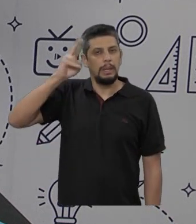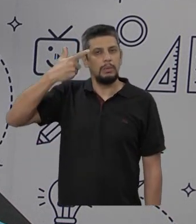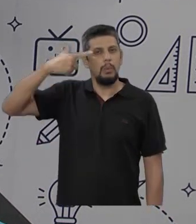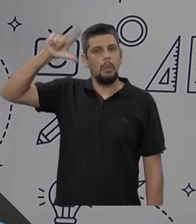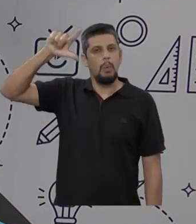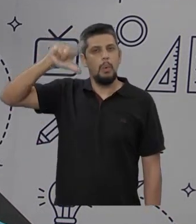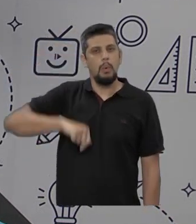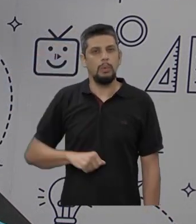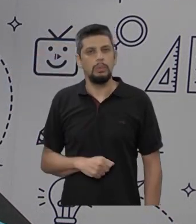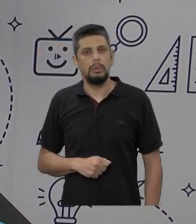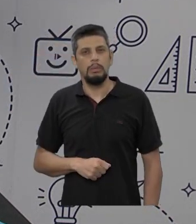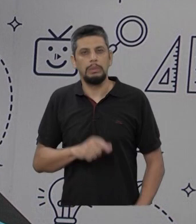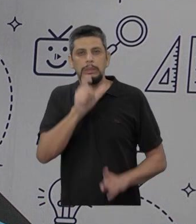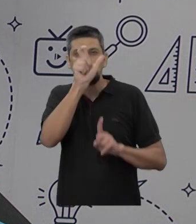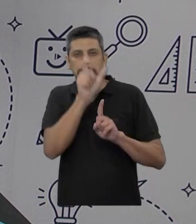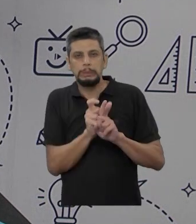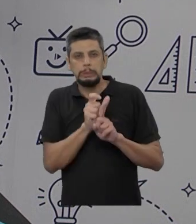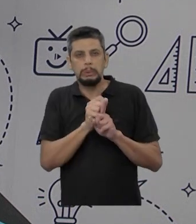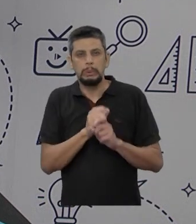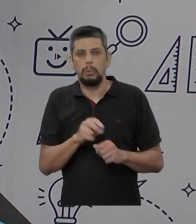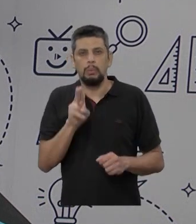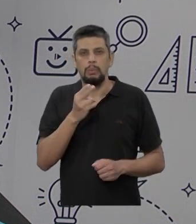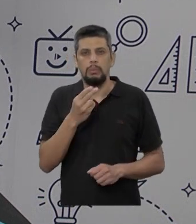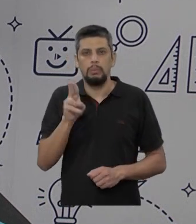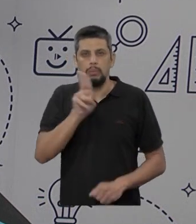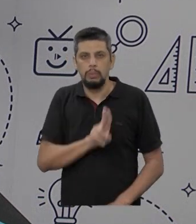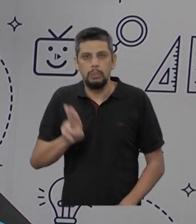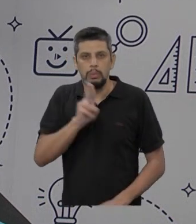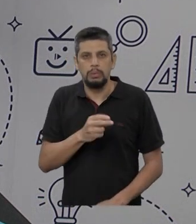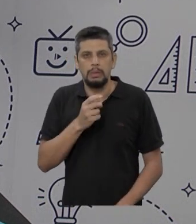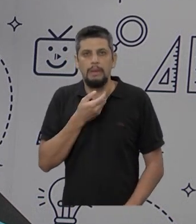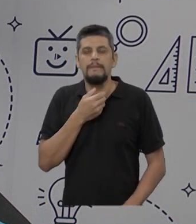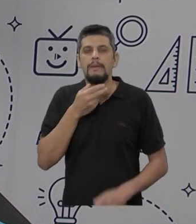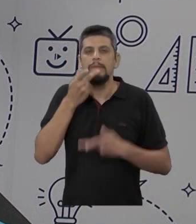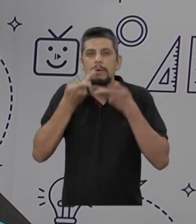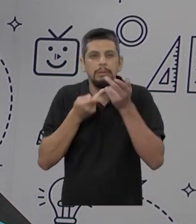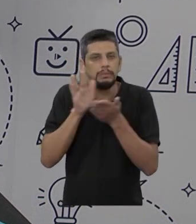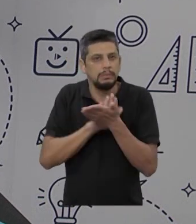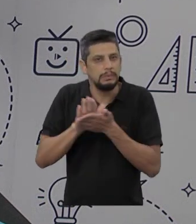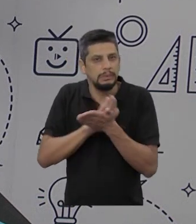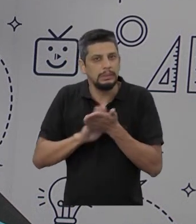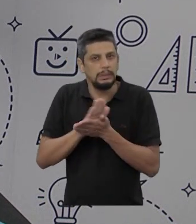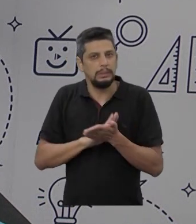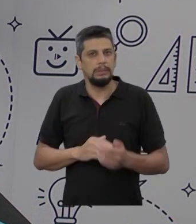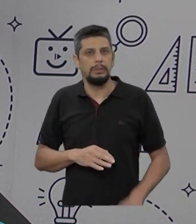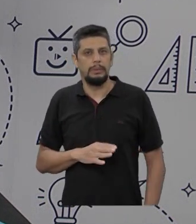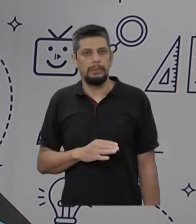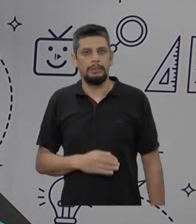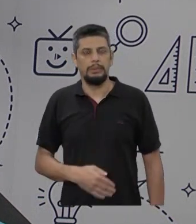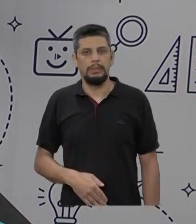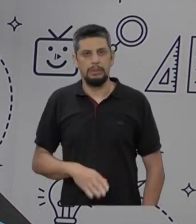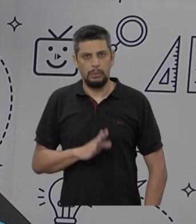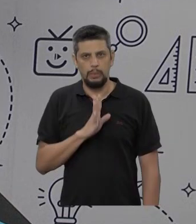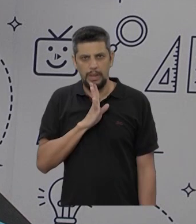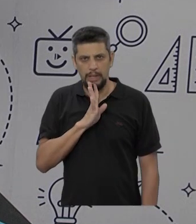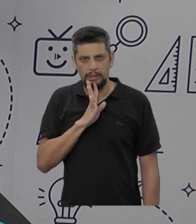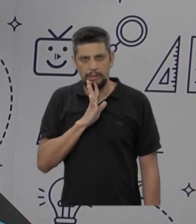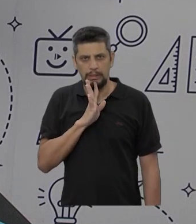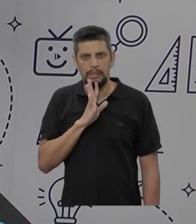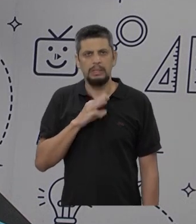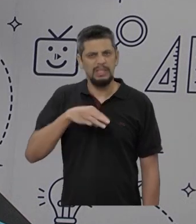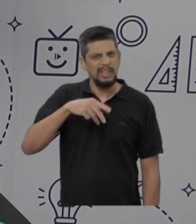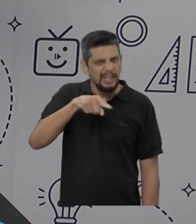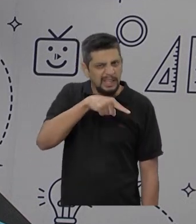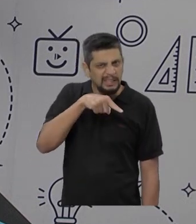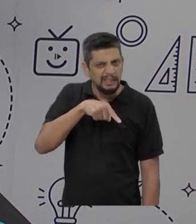outro humorista que também não utiliza voz durante os filmes? E é bem mais atual do que o Charlie Chaplin? Vocês